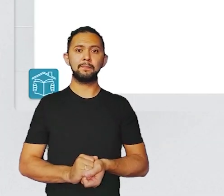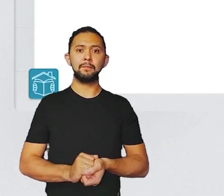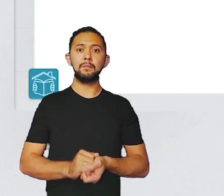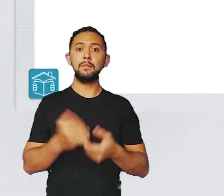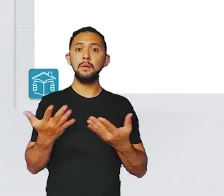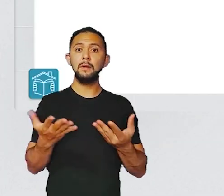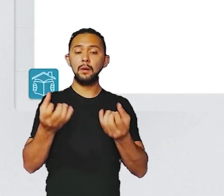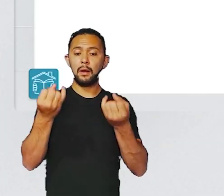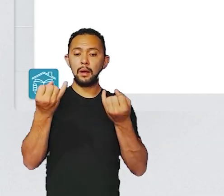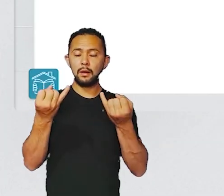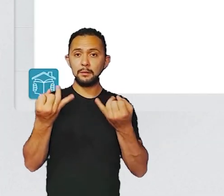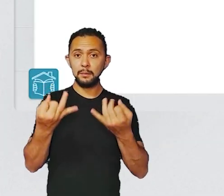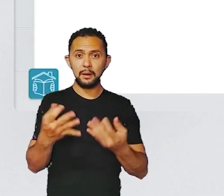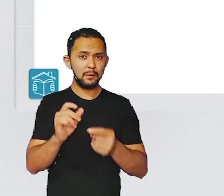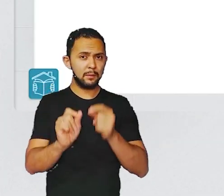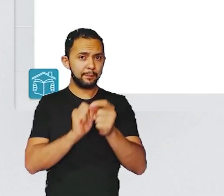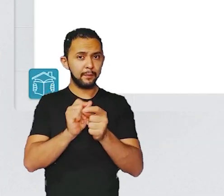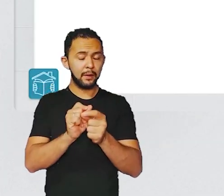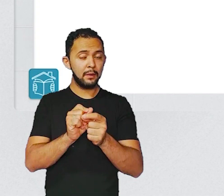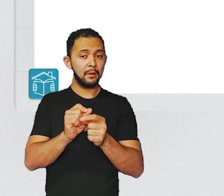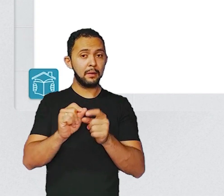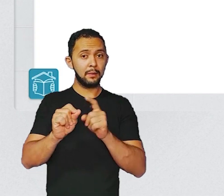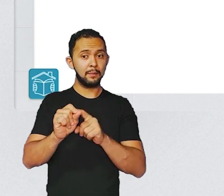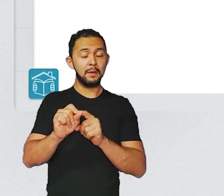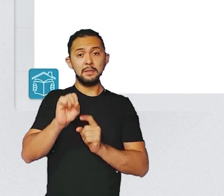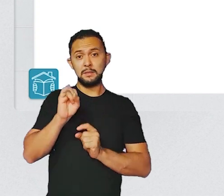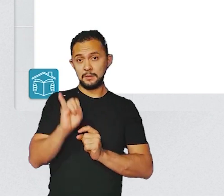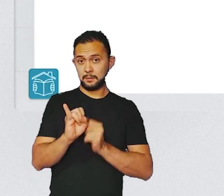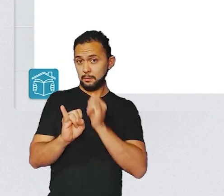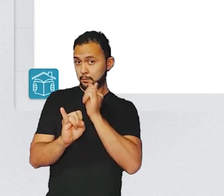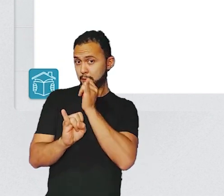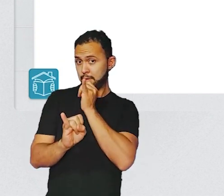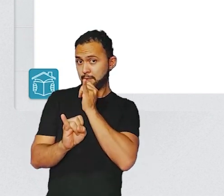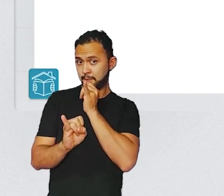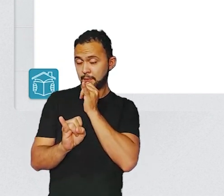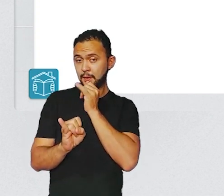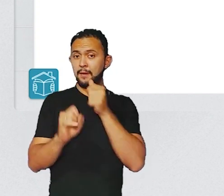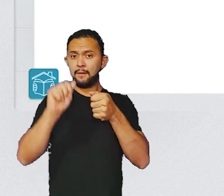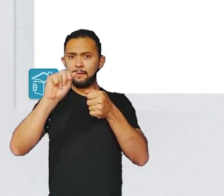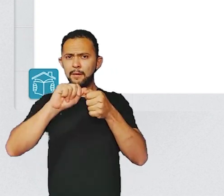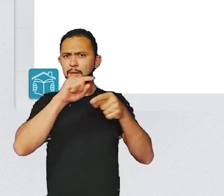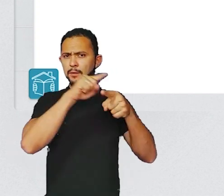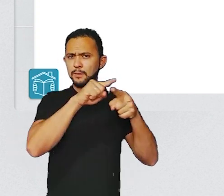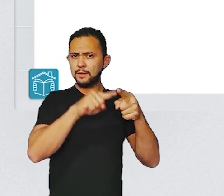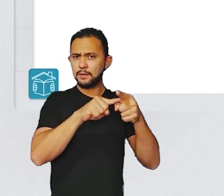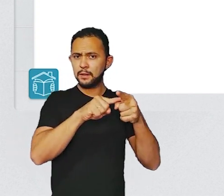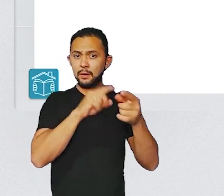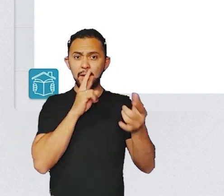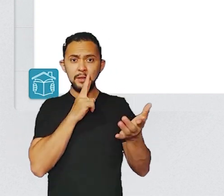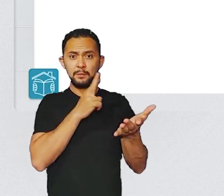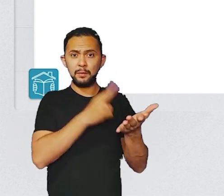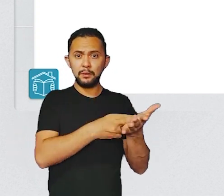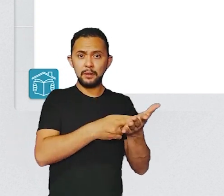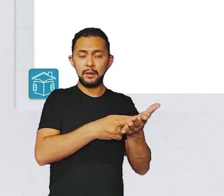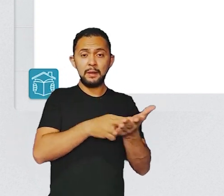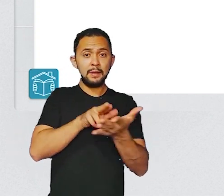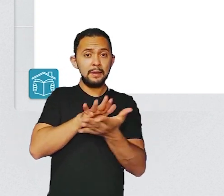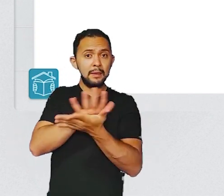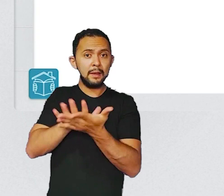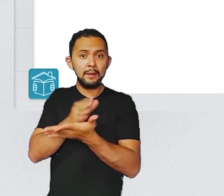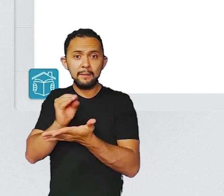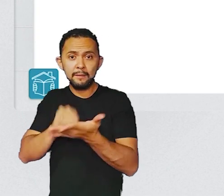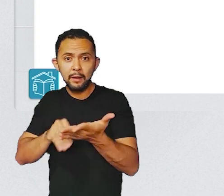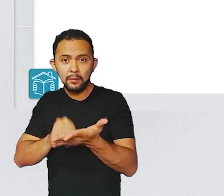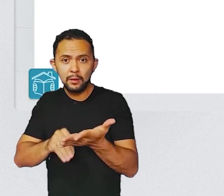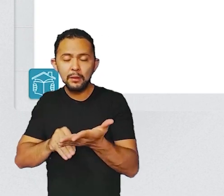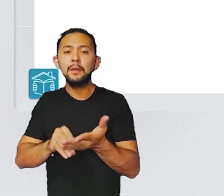eu queria falar quando sobra nada, na verdade, é o seguinte. Se você dividir e não sobrou nada, significa que esse